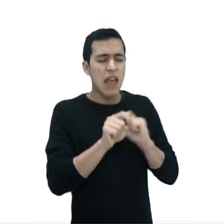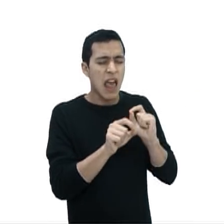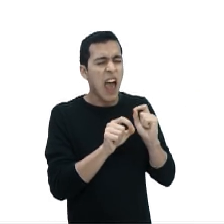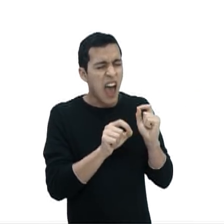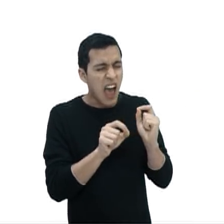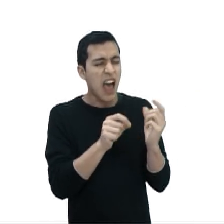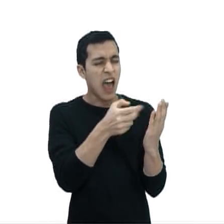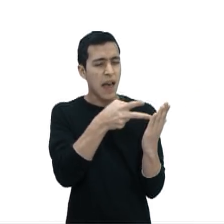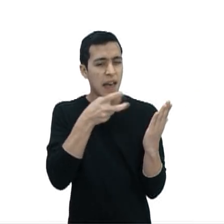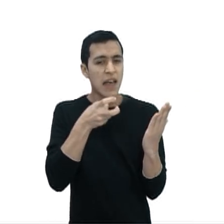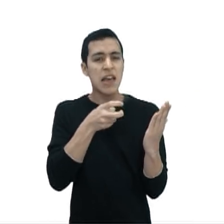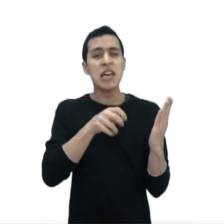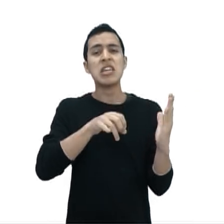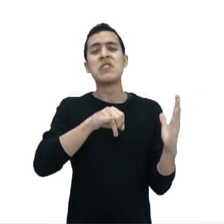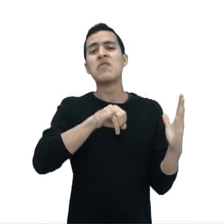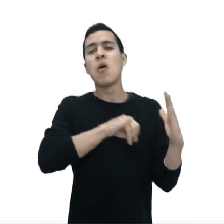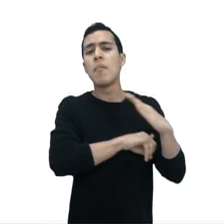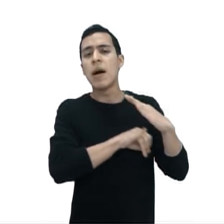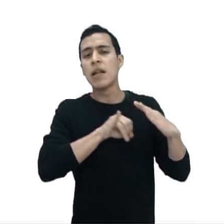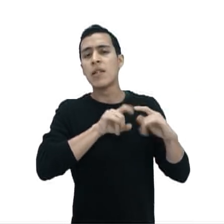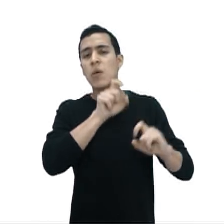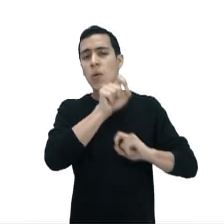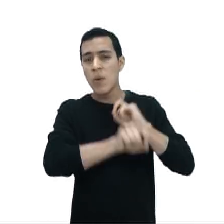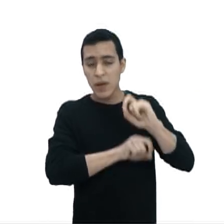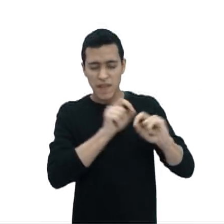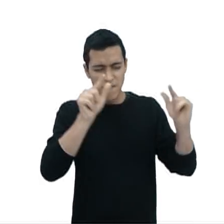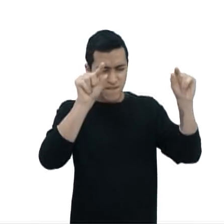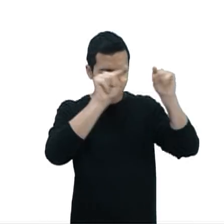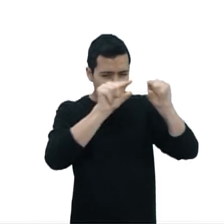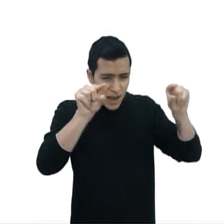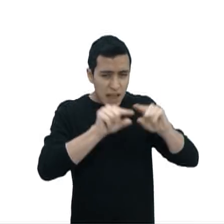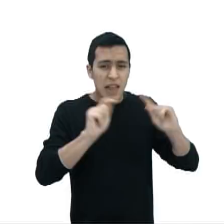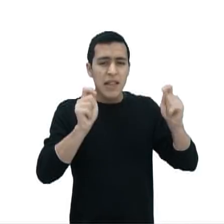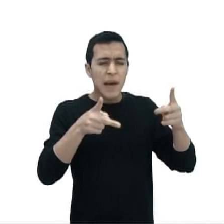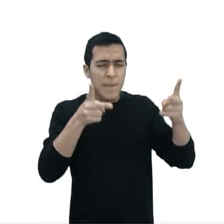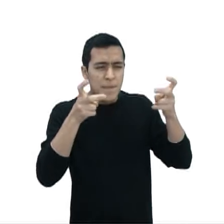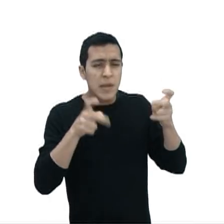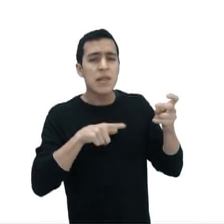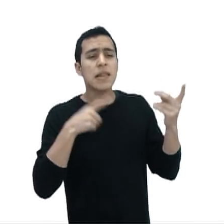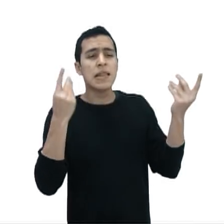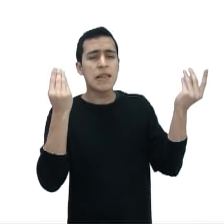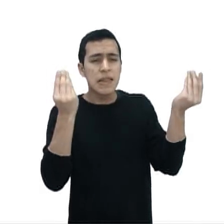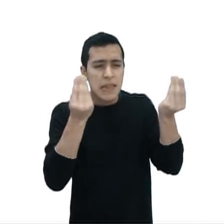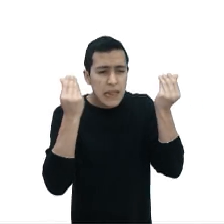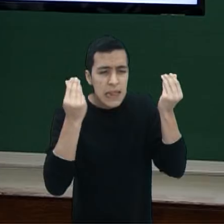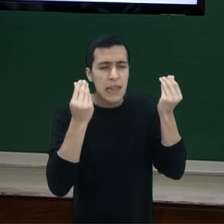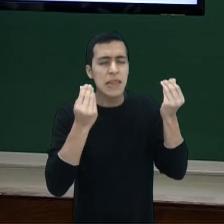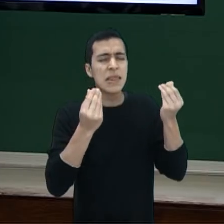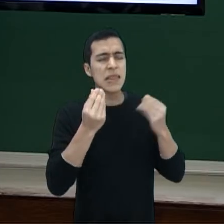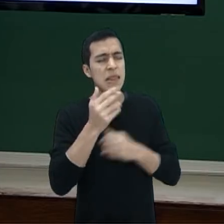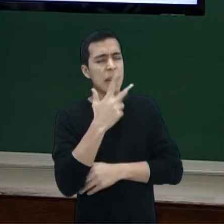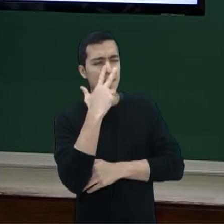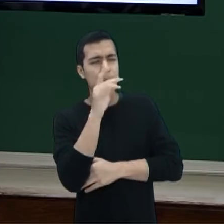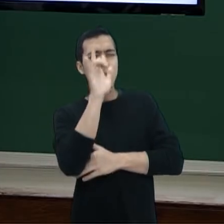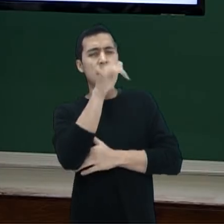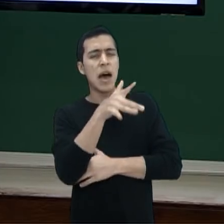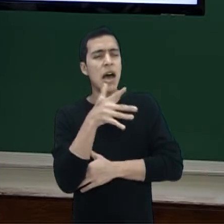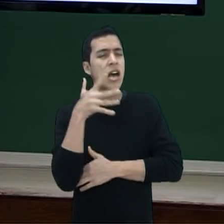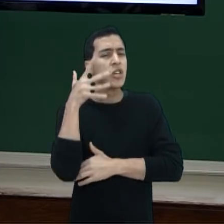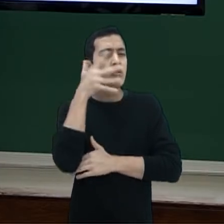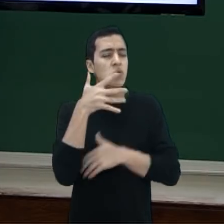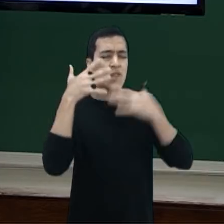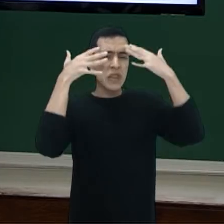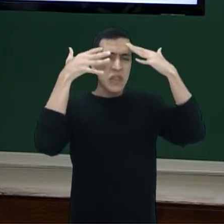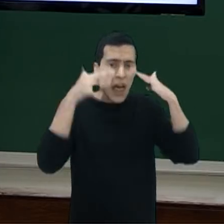informalidade em... Então, em que momento dessas frases a gente percebe que existe ali a fala espontânea,